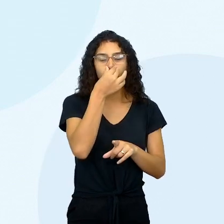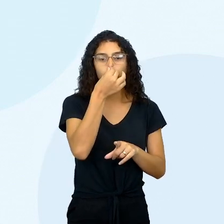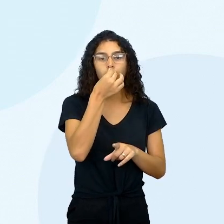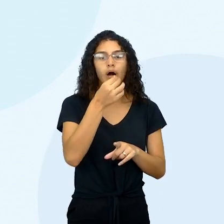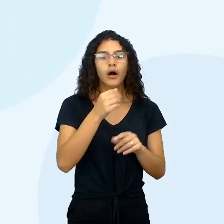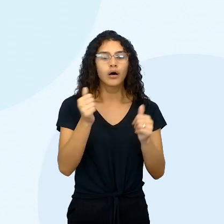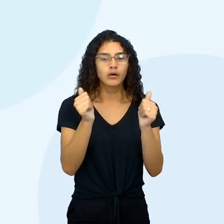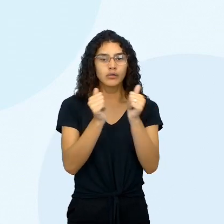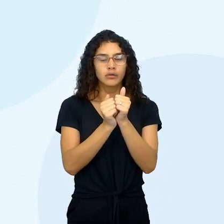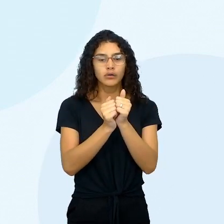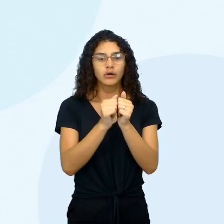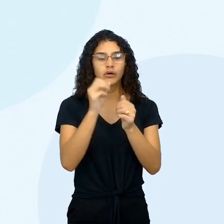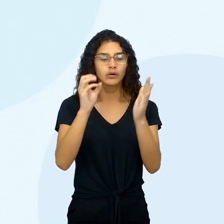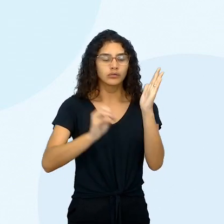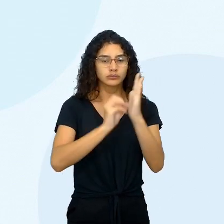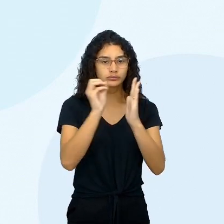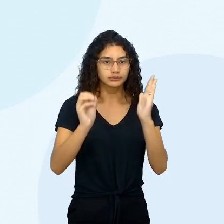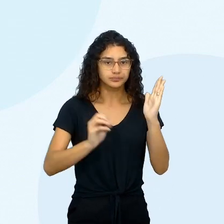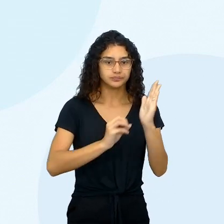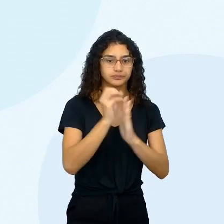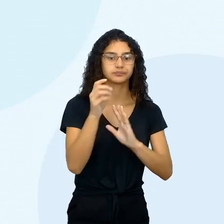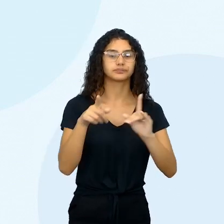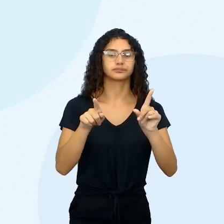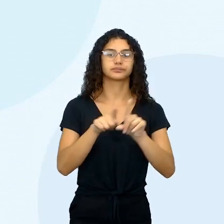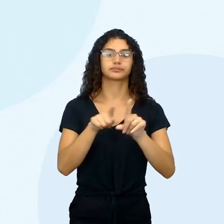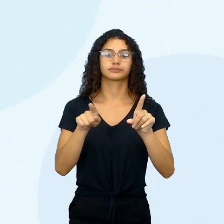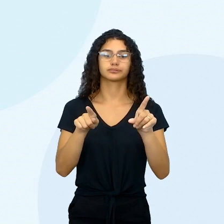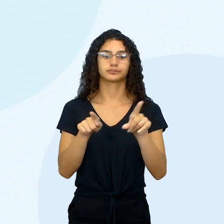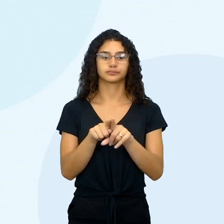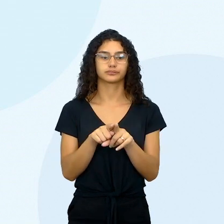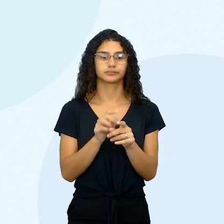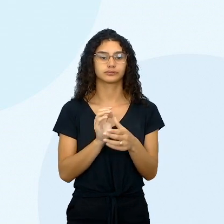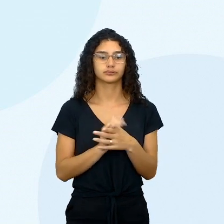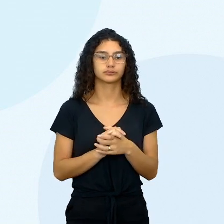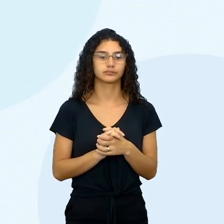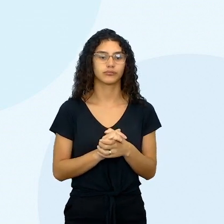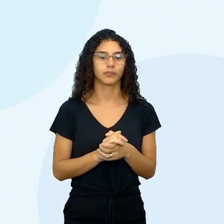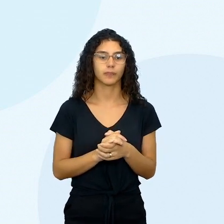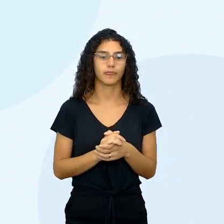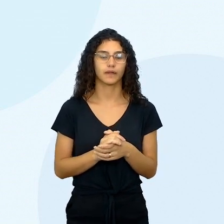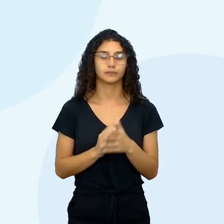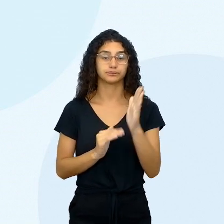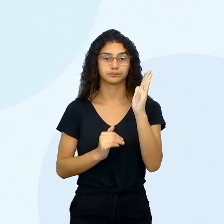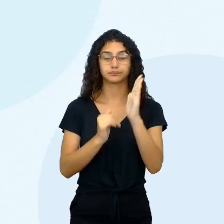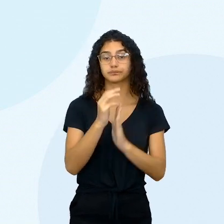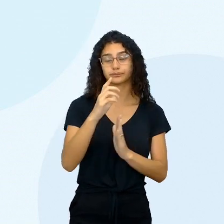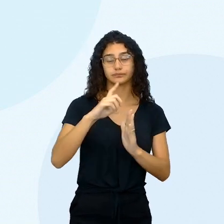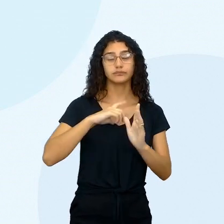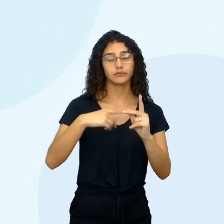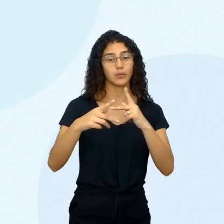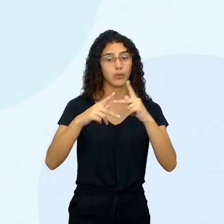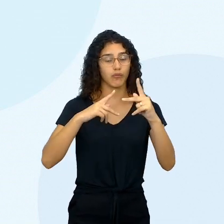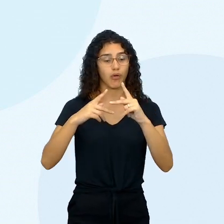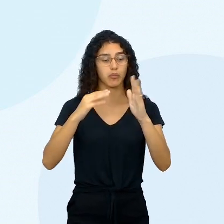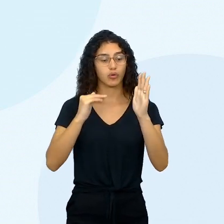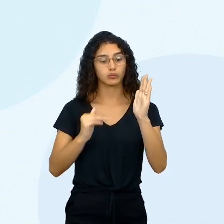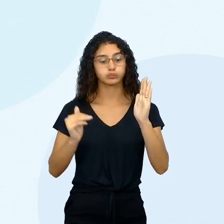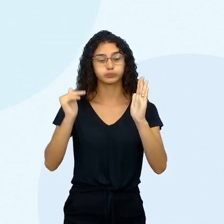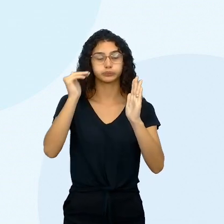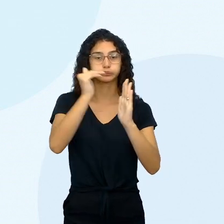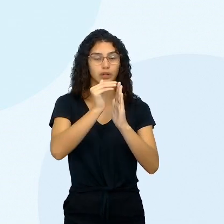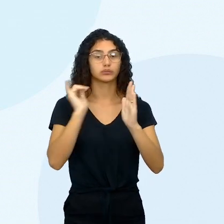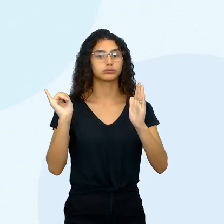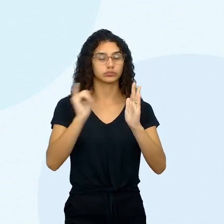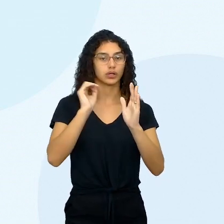esse canal do Centro de Mídias, com essa amplitude, né, esse alcance que tem a plataforma do Centro de Mídias, trabalhando